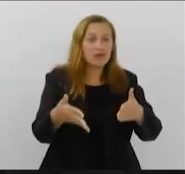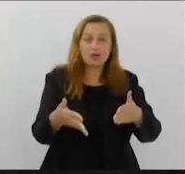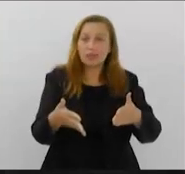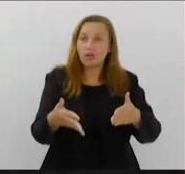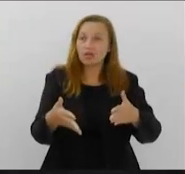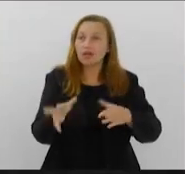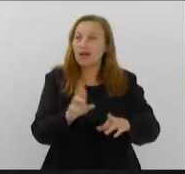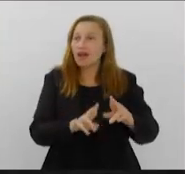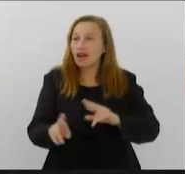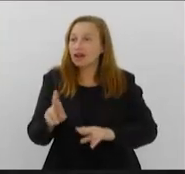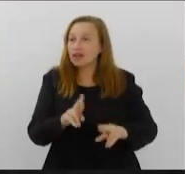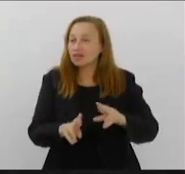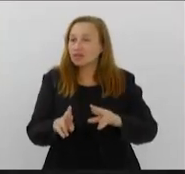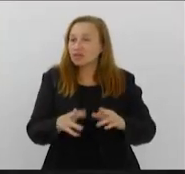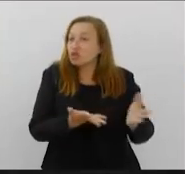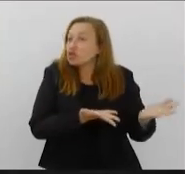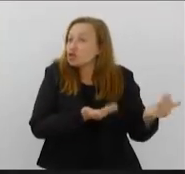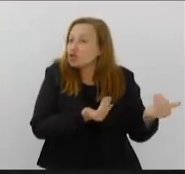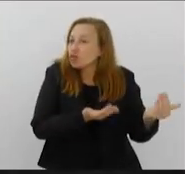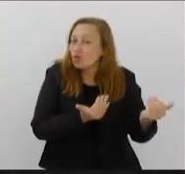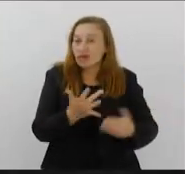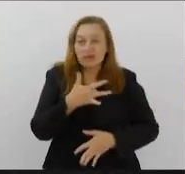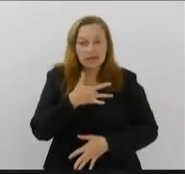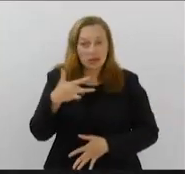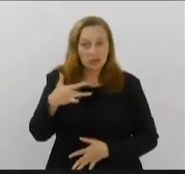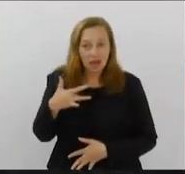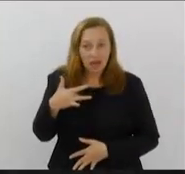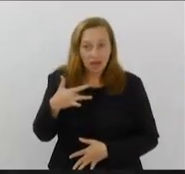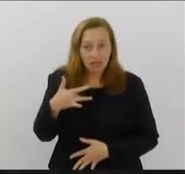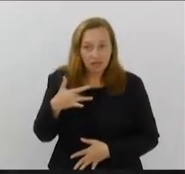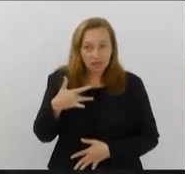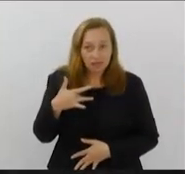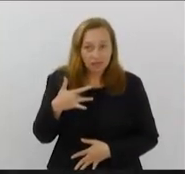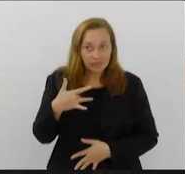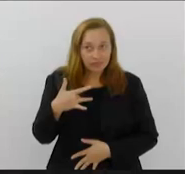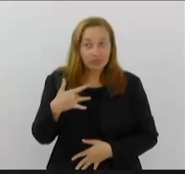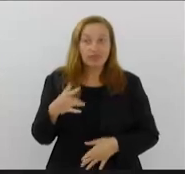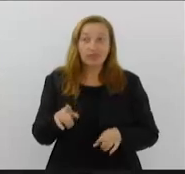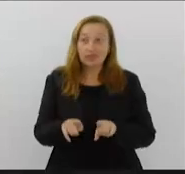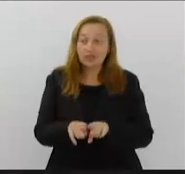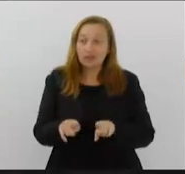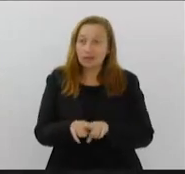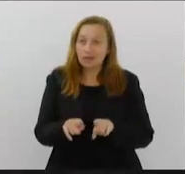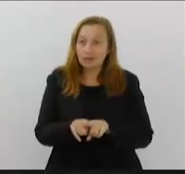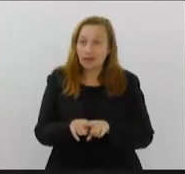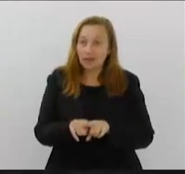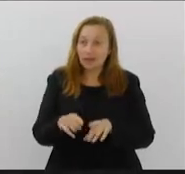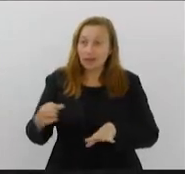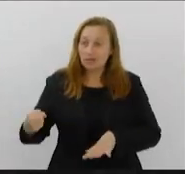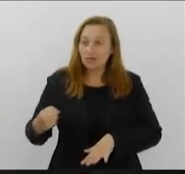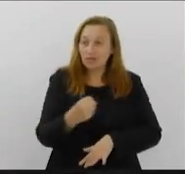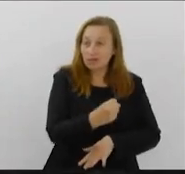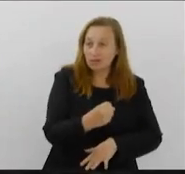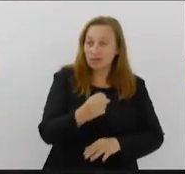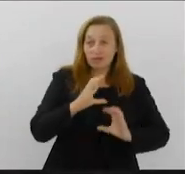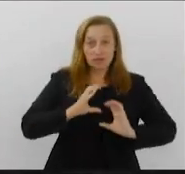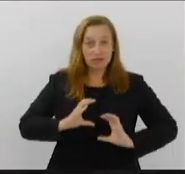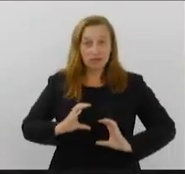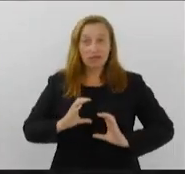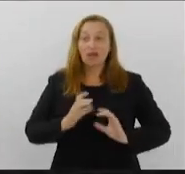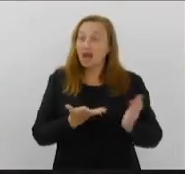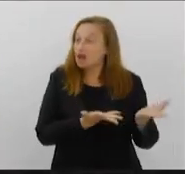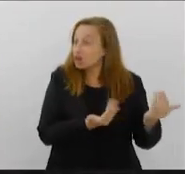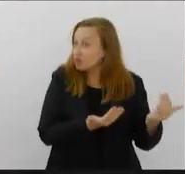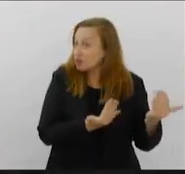relacionadas à promoção de uma juventude saudável e da efetivação da cidadania para a juventude.